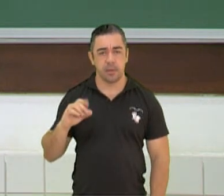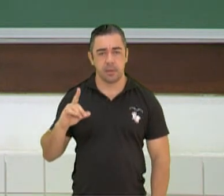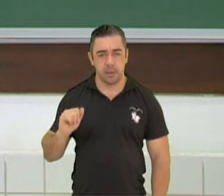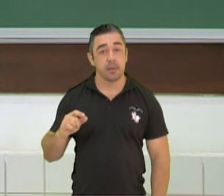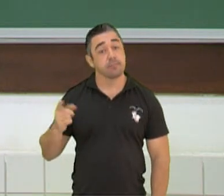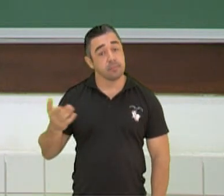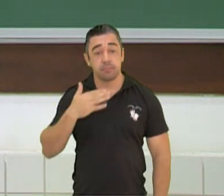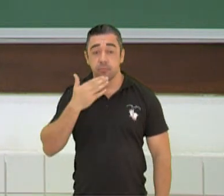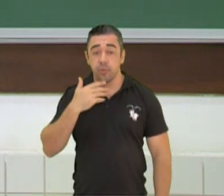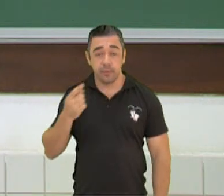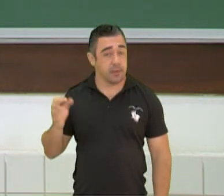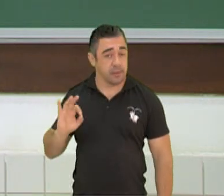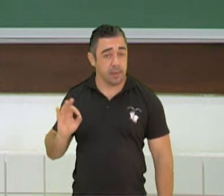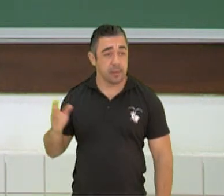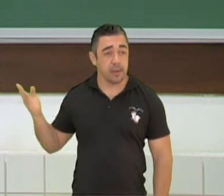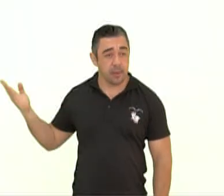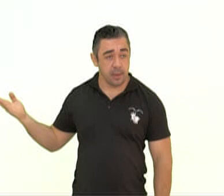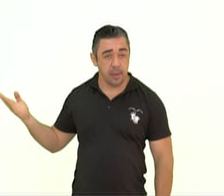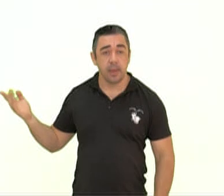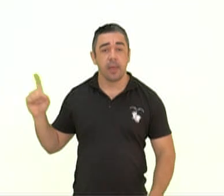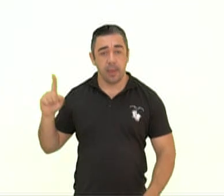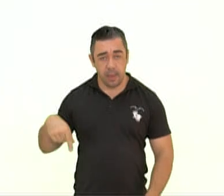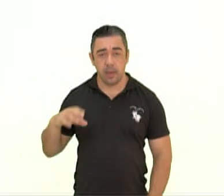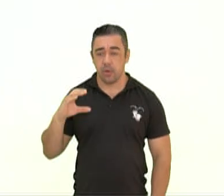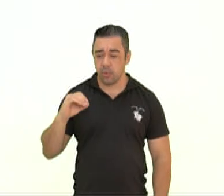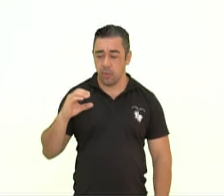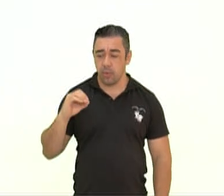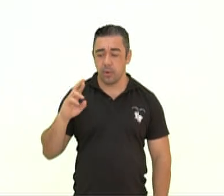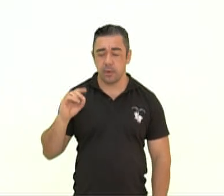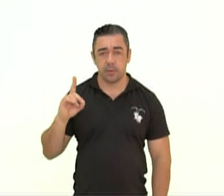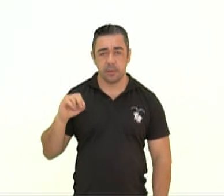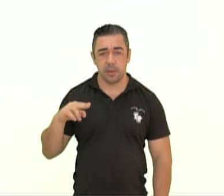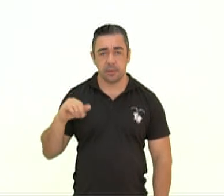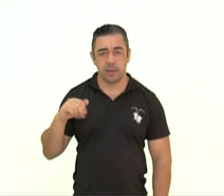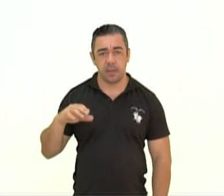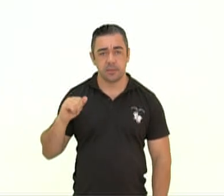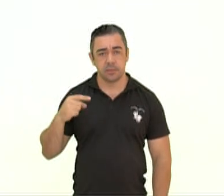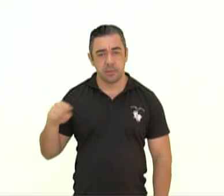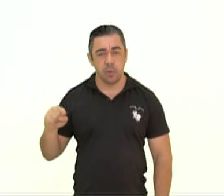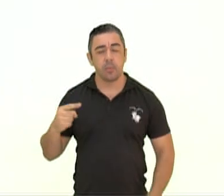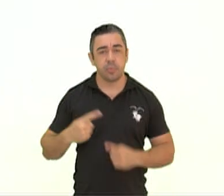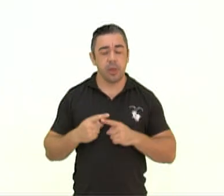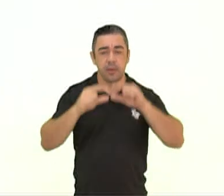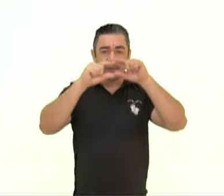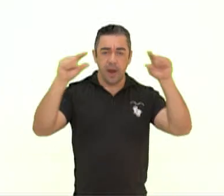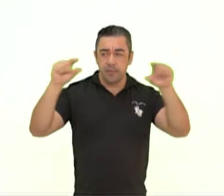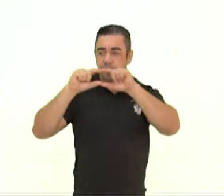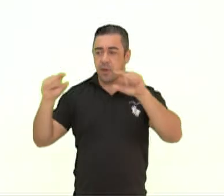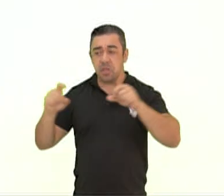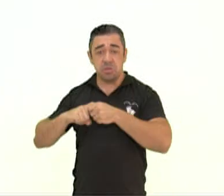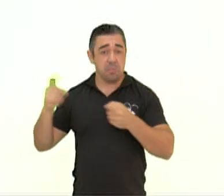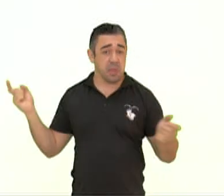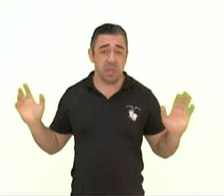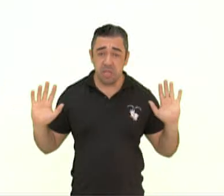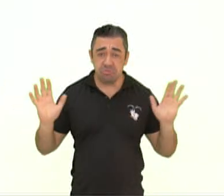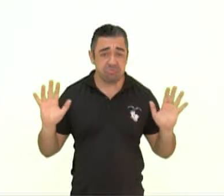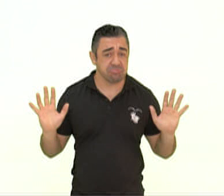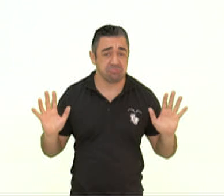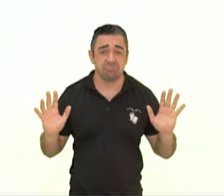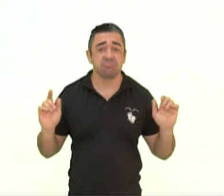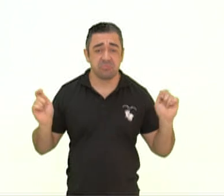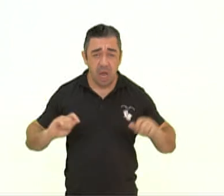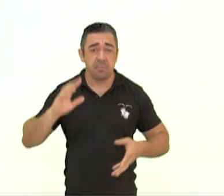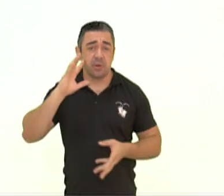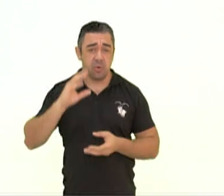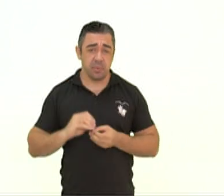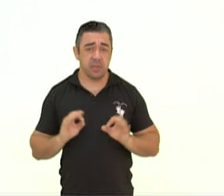sem dúvida nenhuma, nós temos ali a B, coordenação. Ou seja, orações